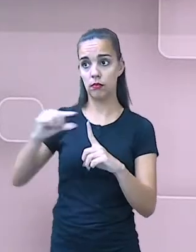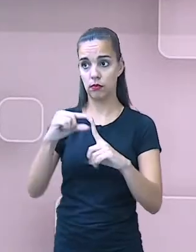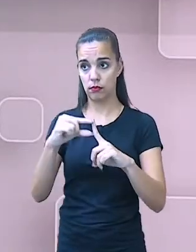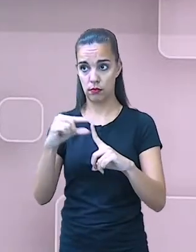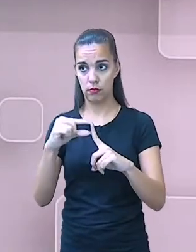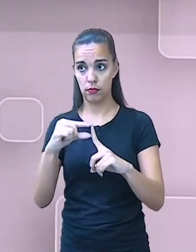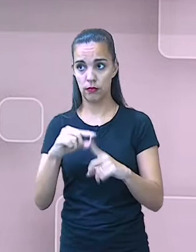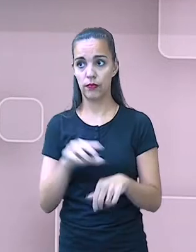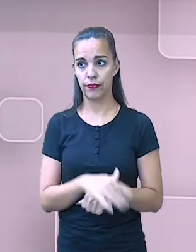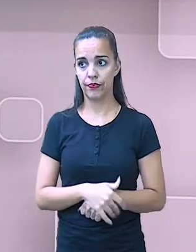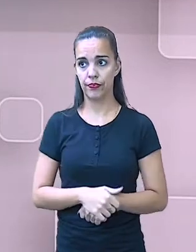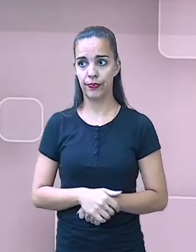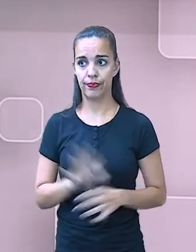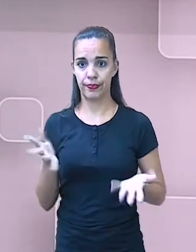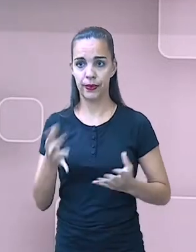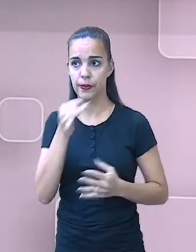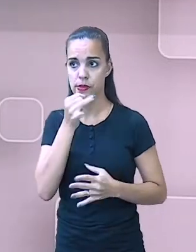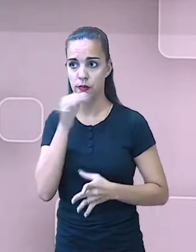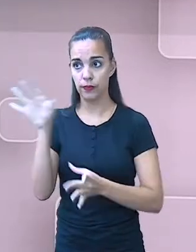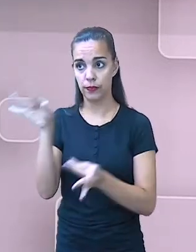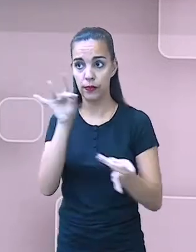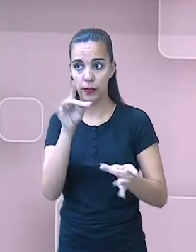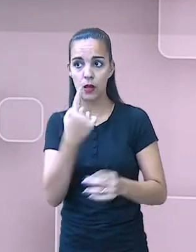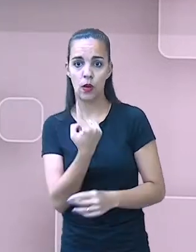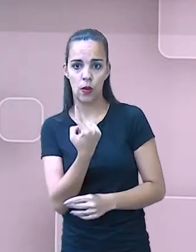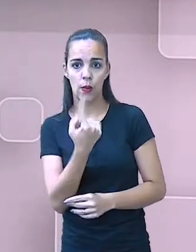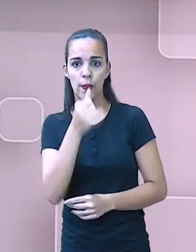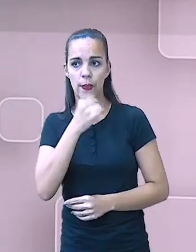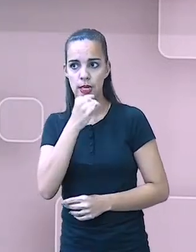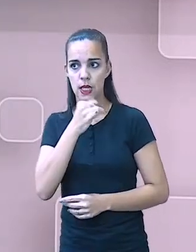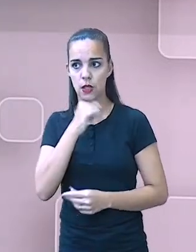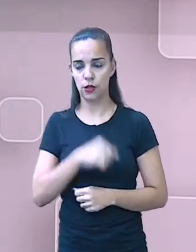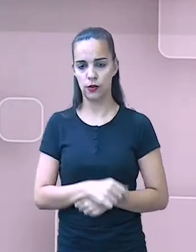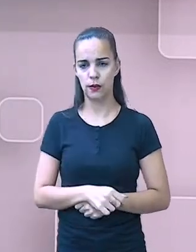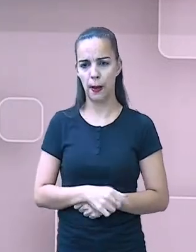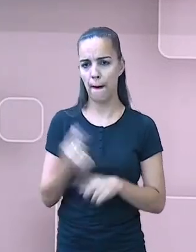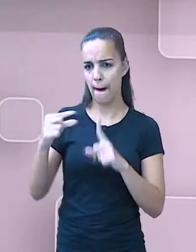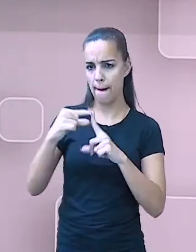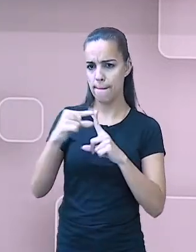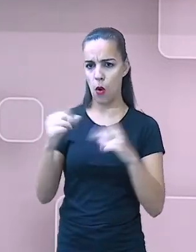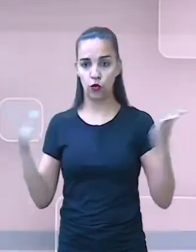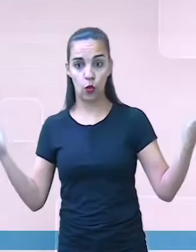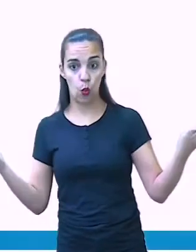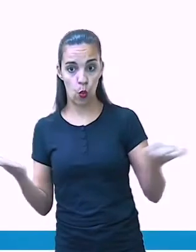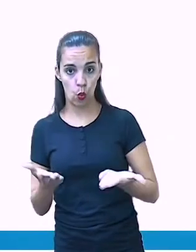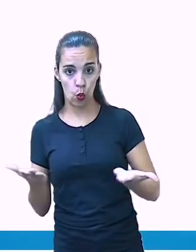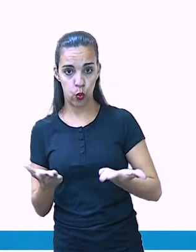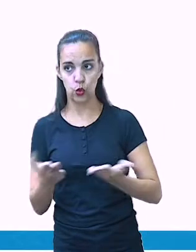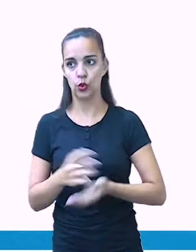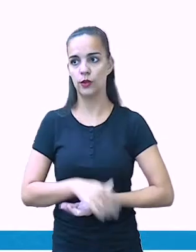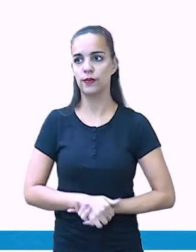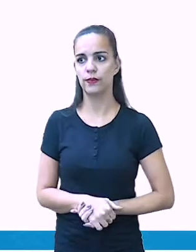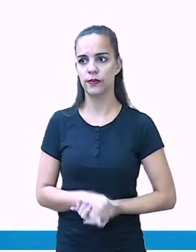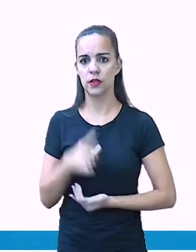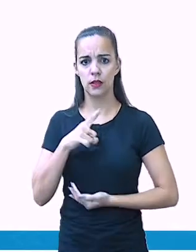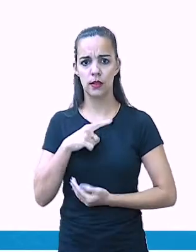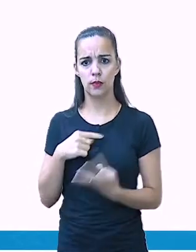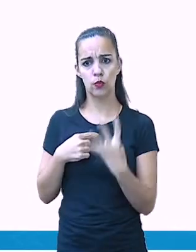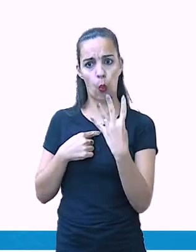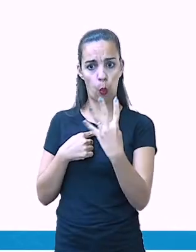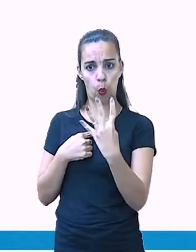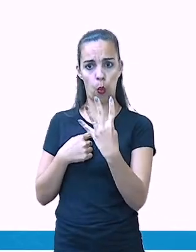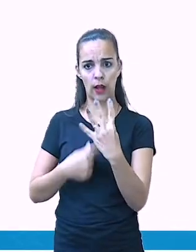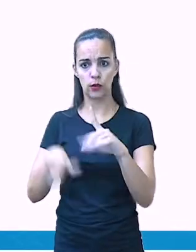vez. Então, vamos pegar como exemplo a palavra hoje. Ela tem aí 4 letras,